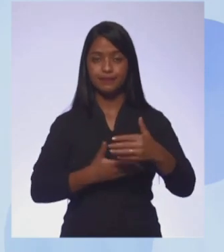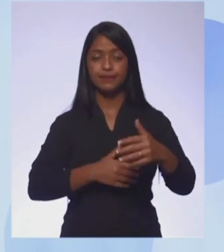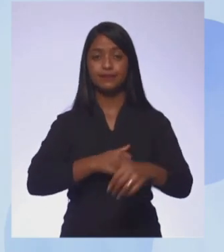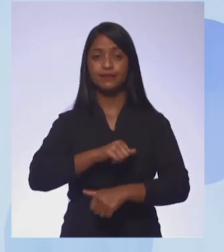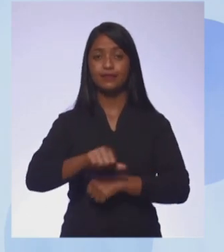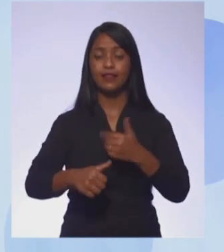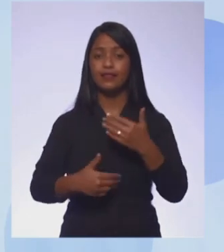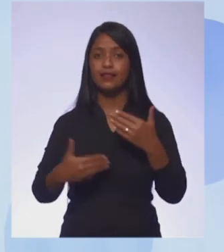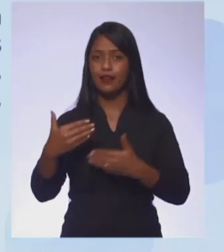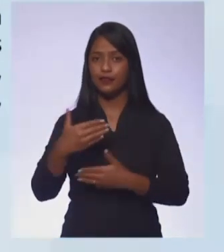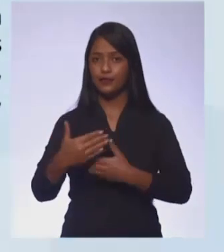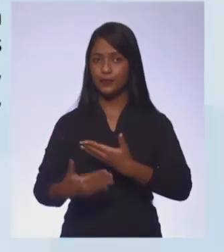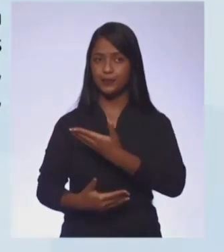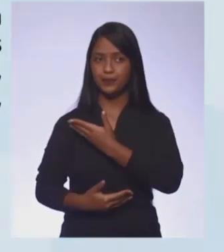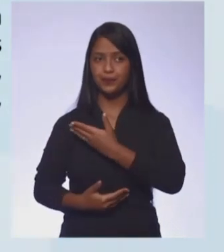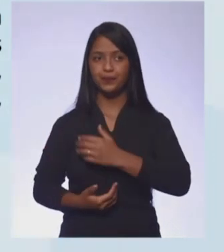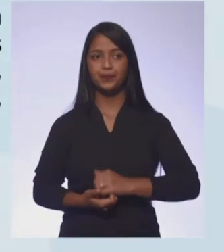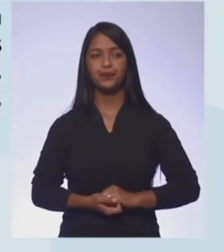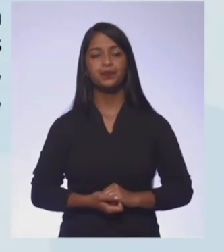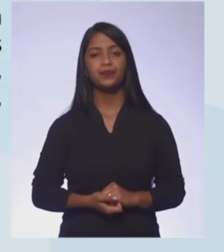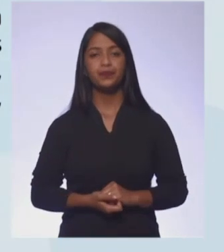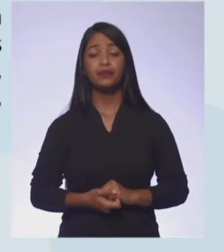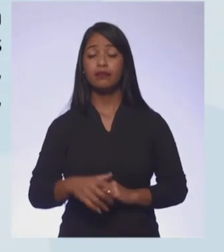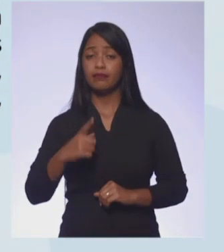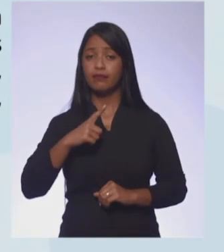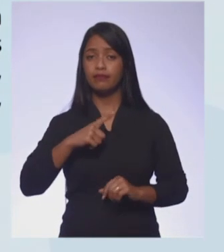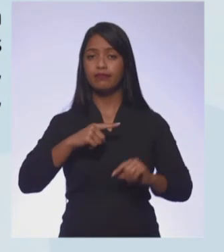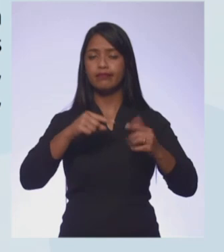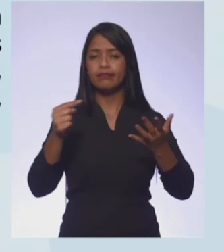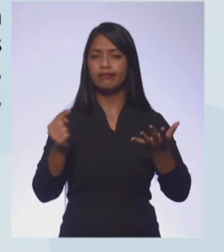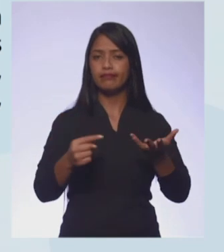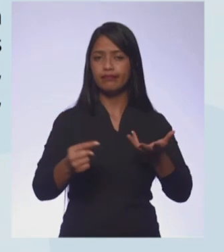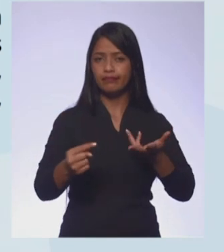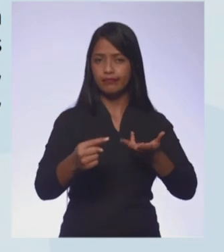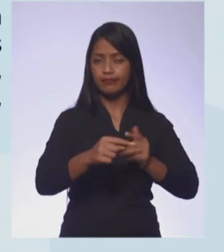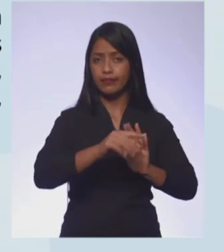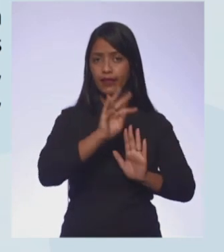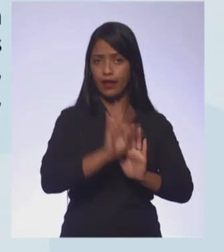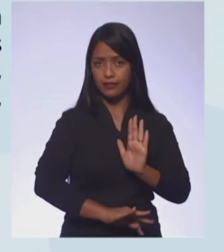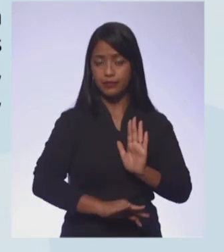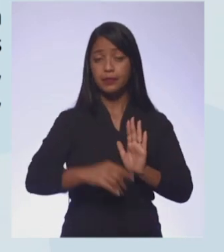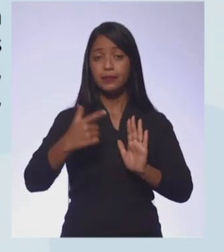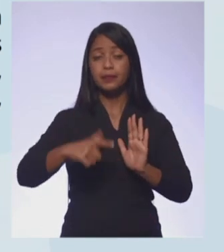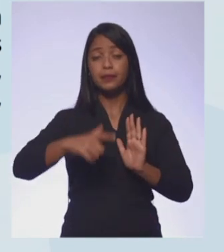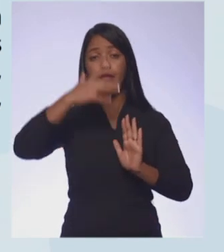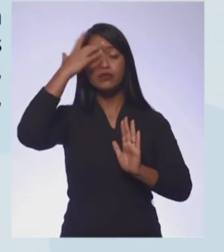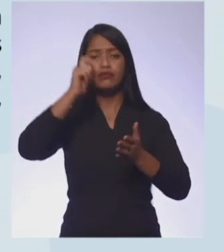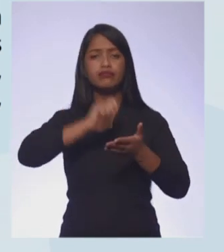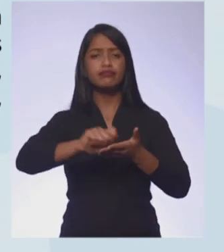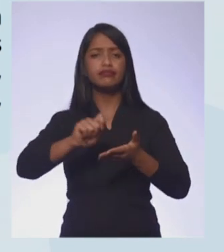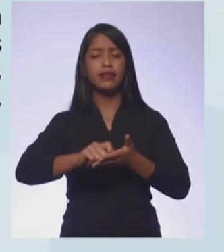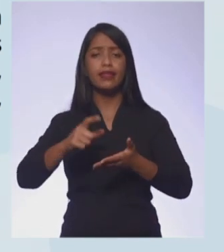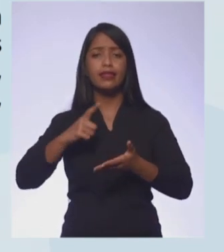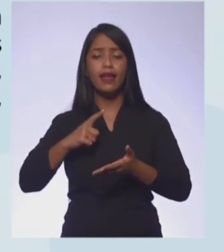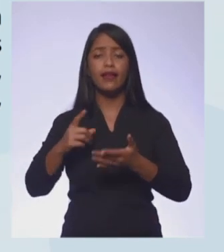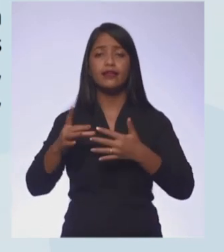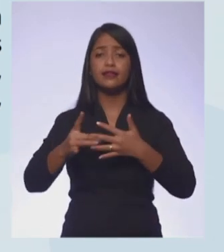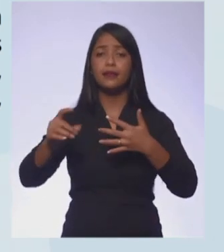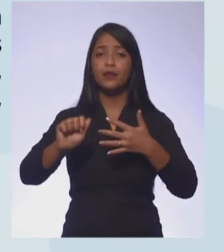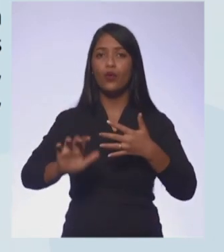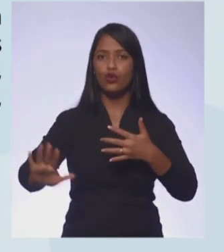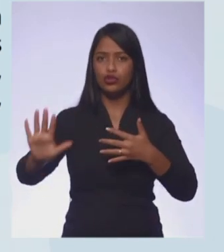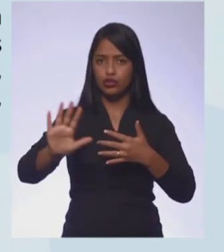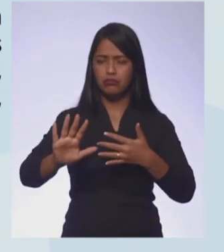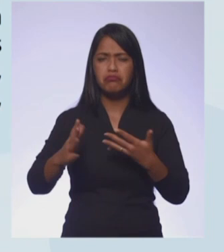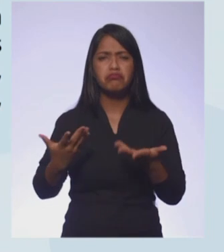slide. Além dos fatores textuais, os autores se valem de recursos semióticos, ou seja, da forma como o